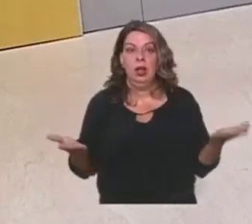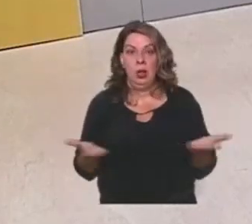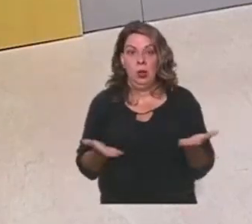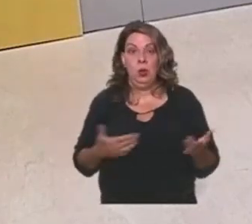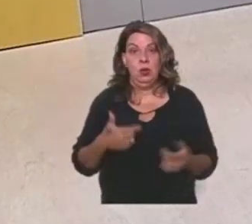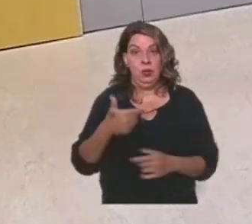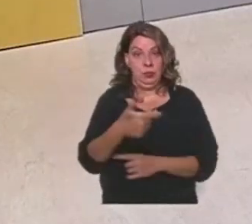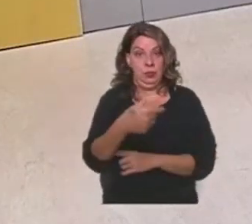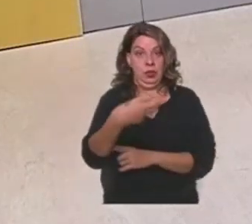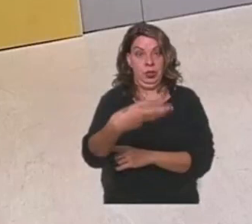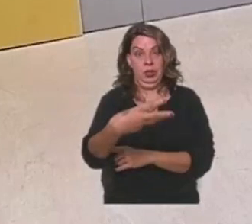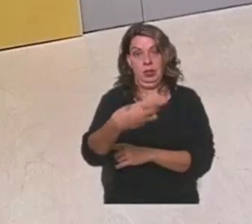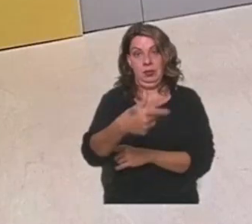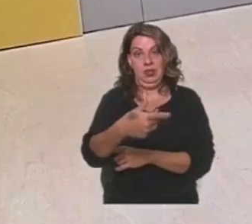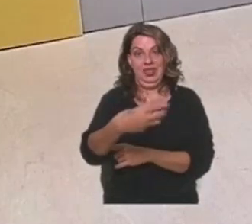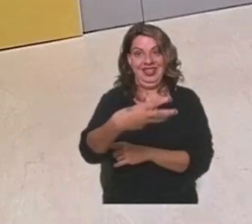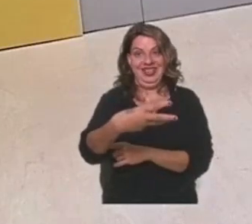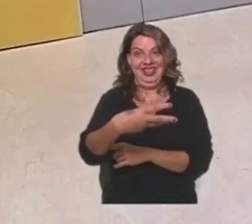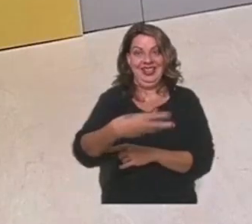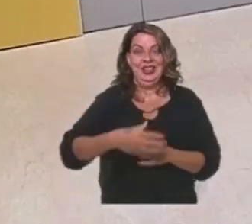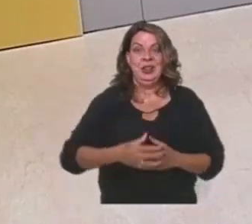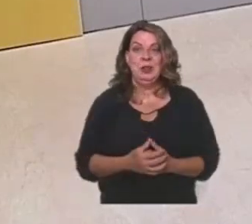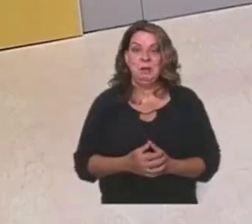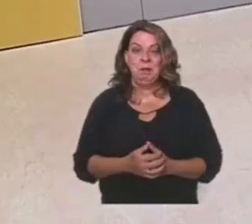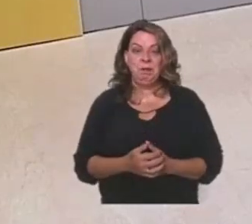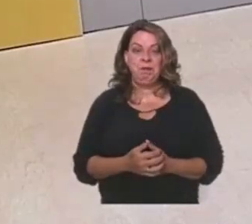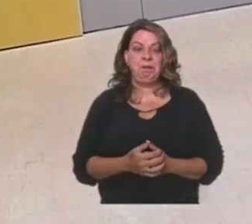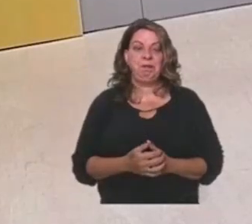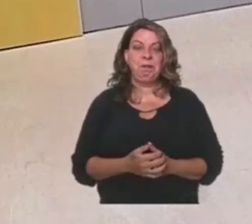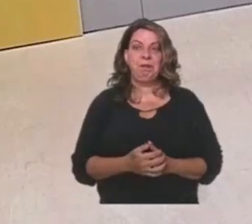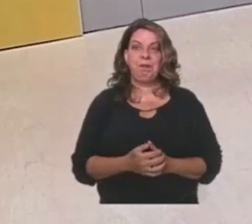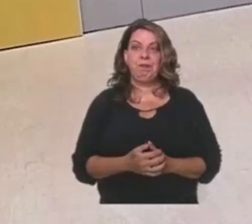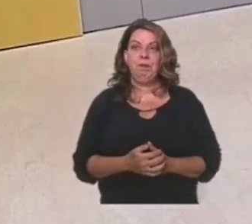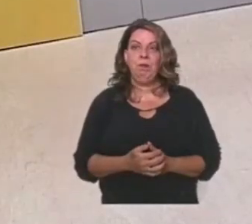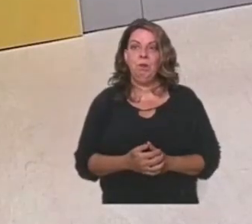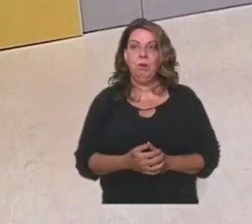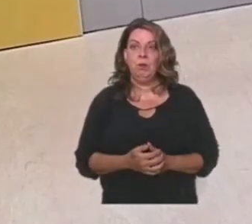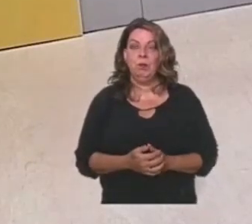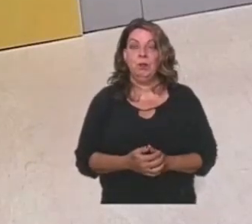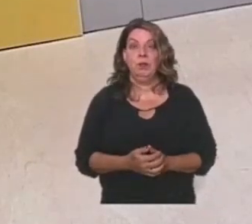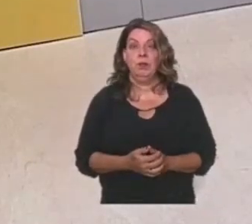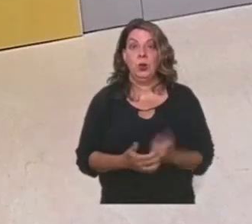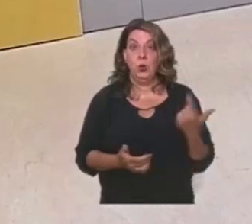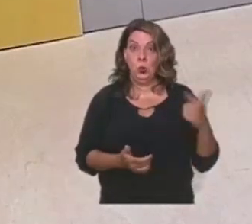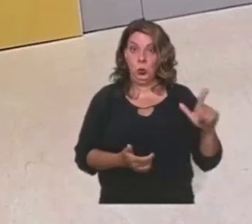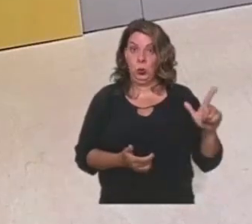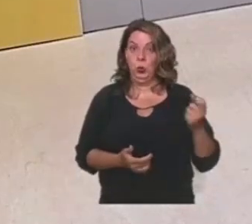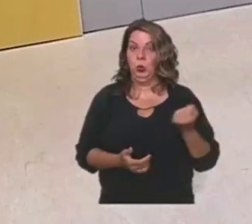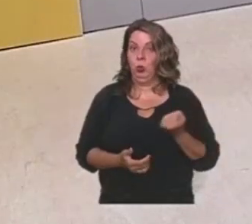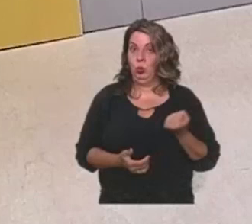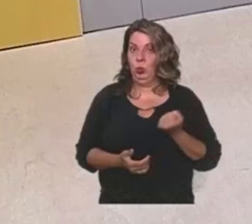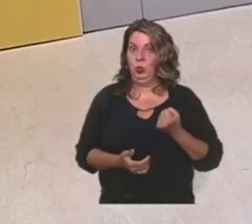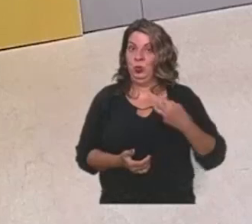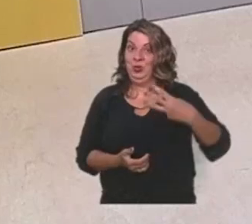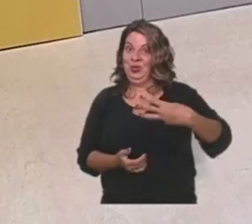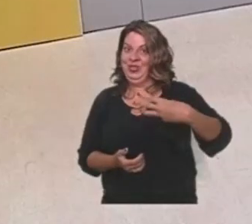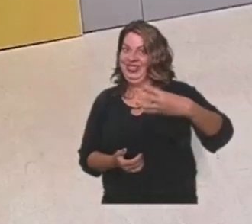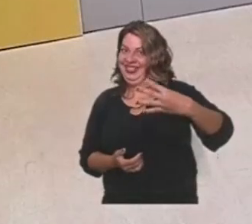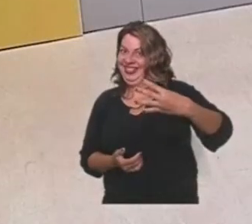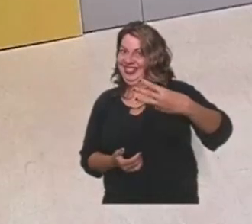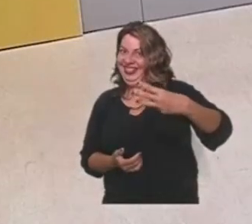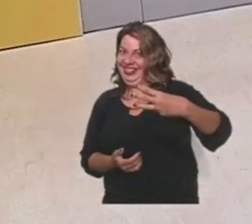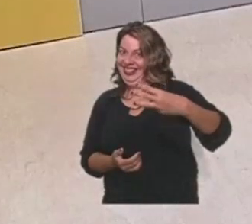23, 23. Já marcou? Chama mais uma? Então toma.